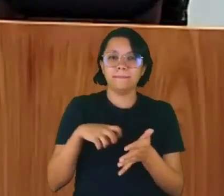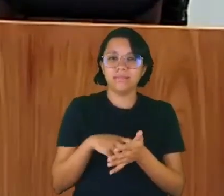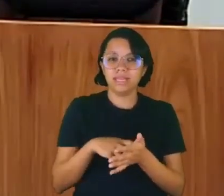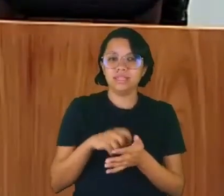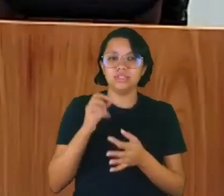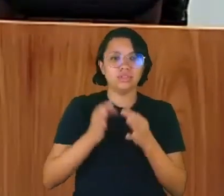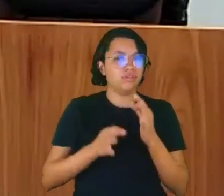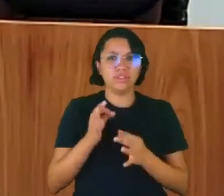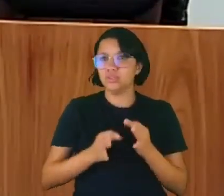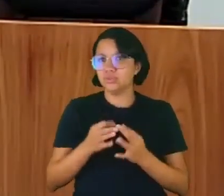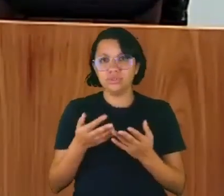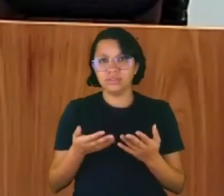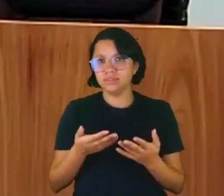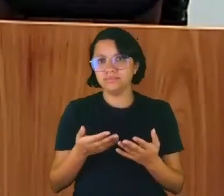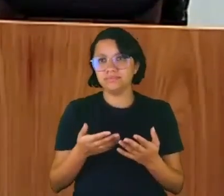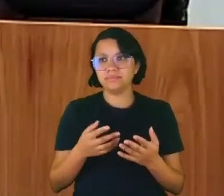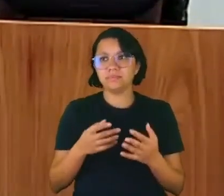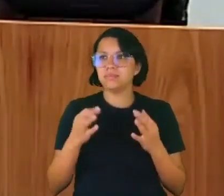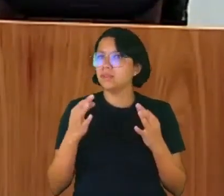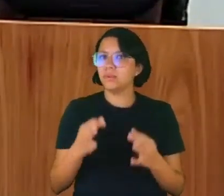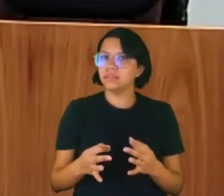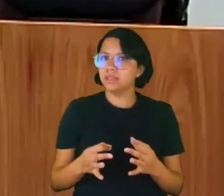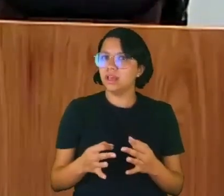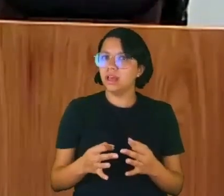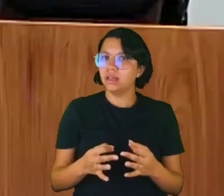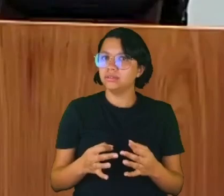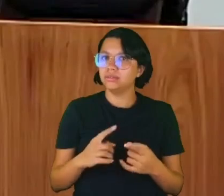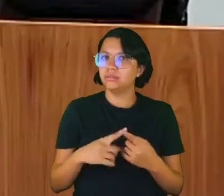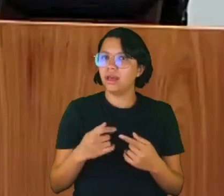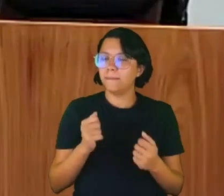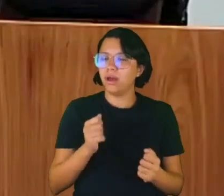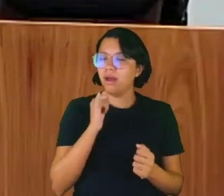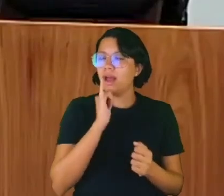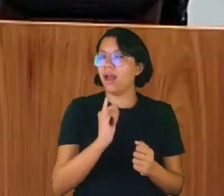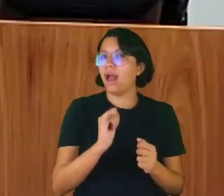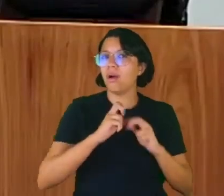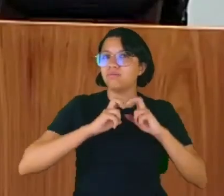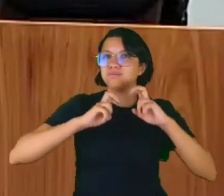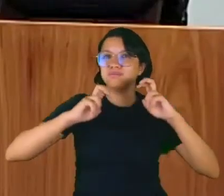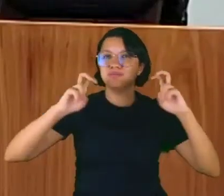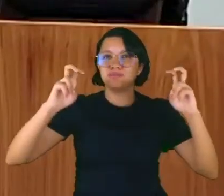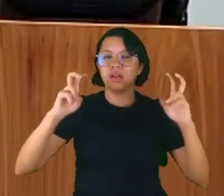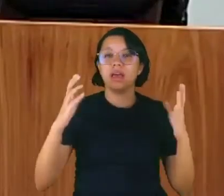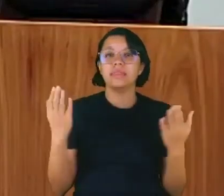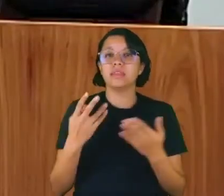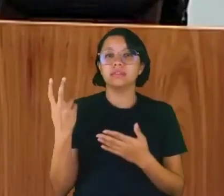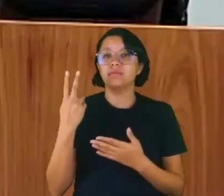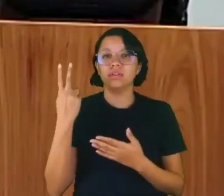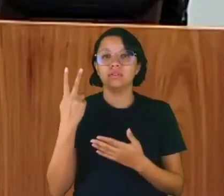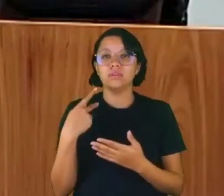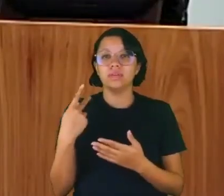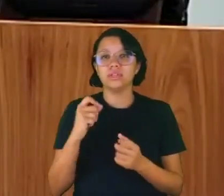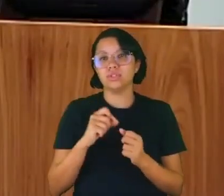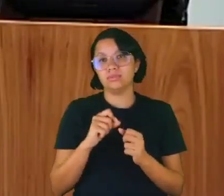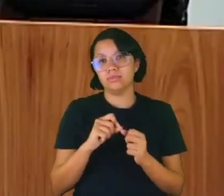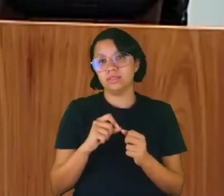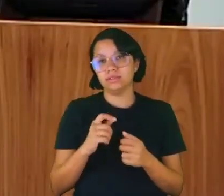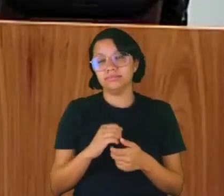isso. Mas eu posso lhe dar exemplos que são gritantes dessa valoração que a gente tem que